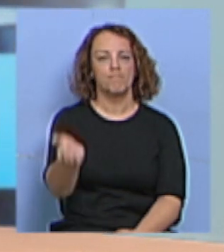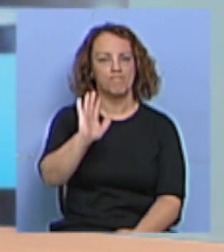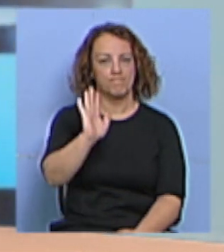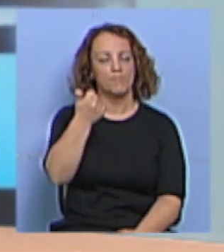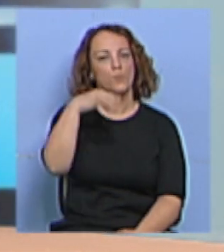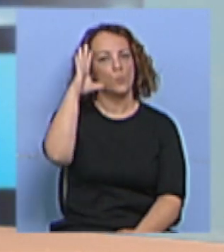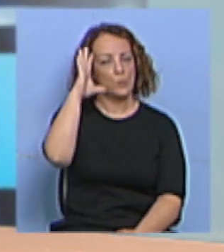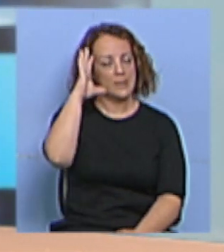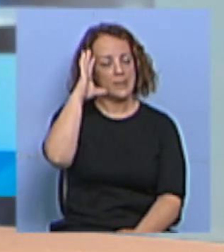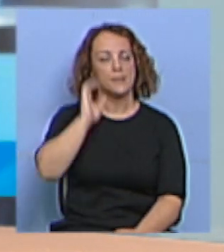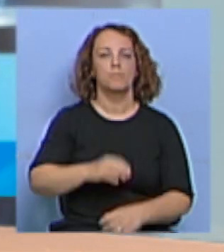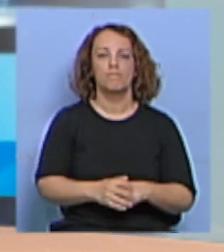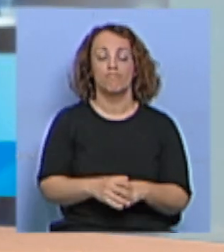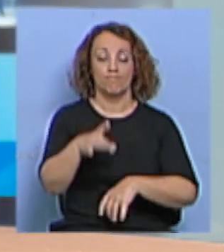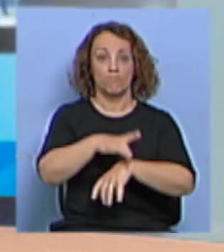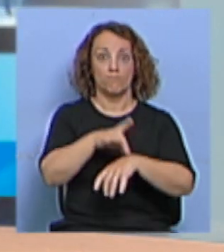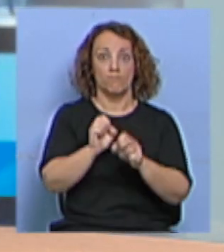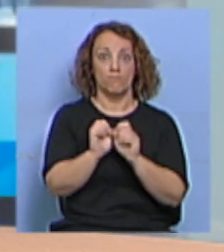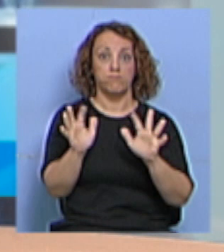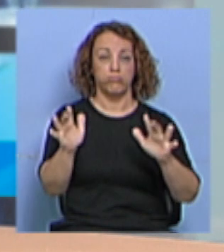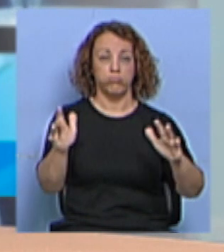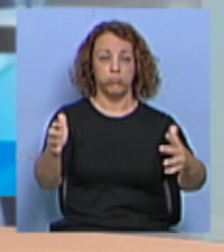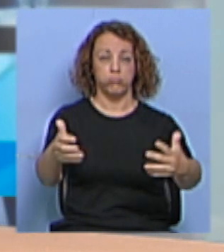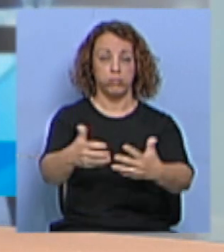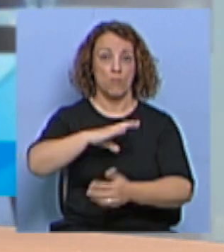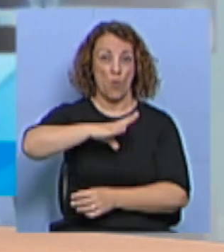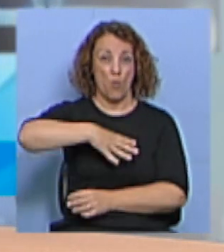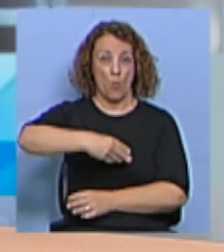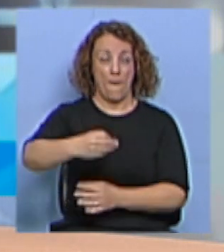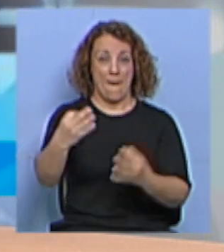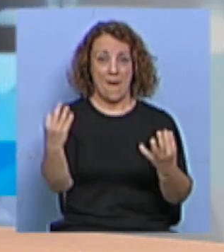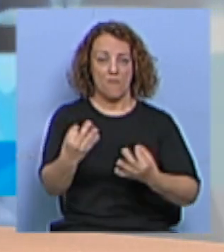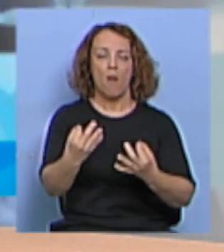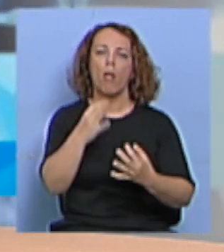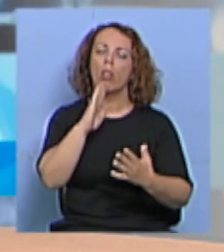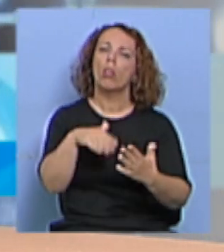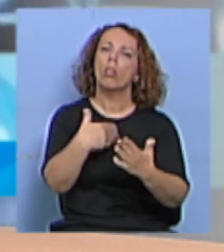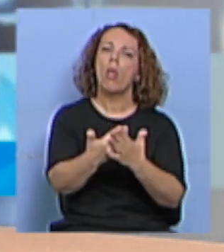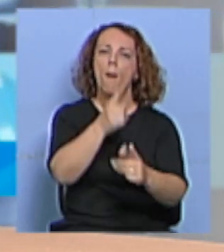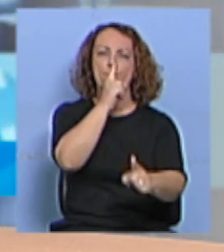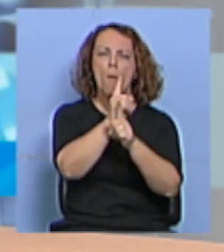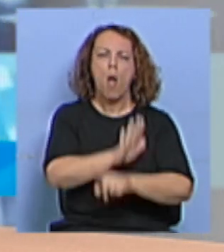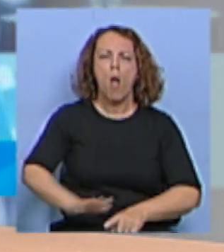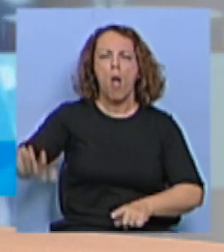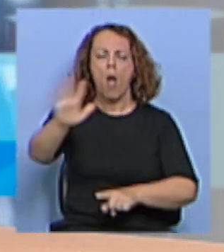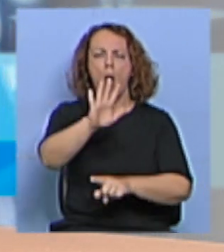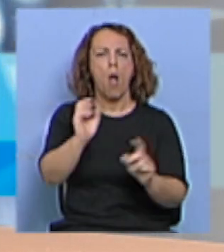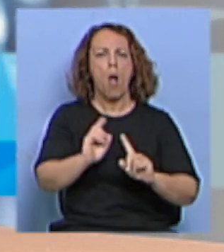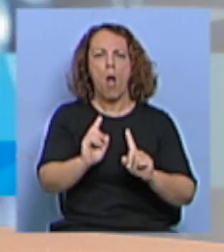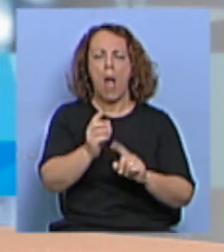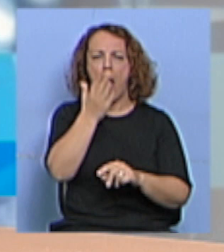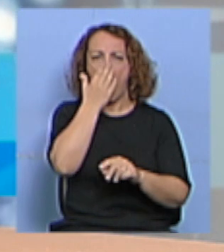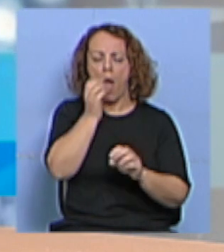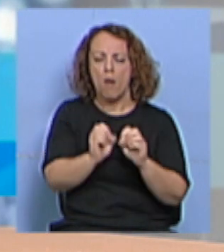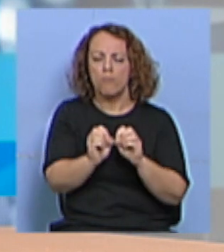Olá, muito boa tarde. A pandemia que atinge o mundo não o está a fazer de forma simultânea. É como que uma